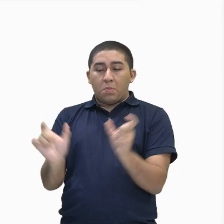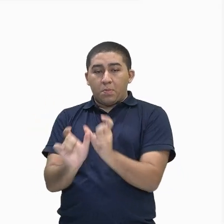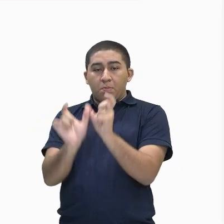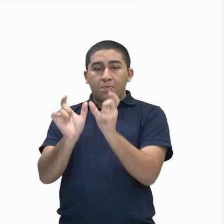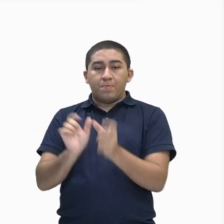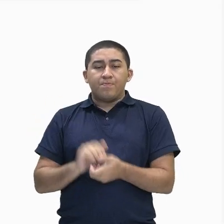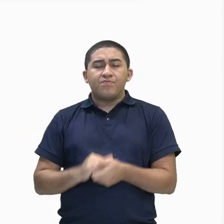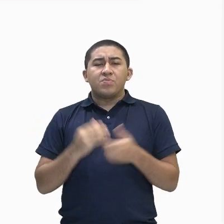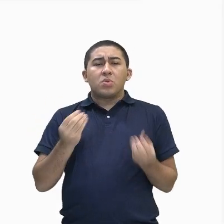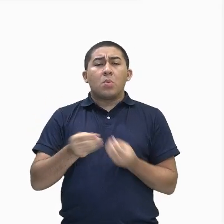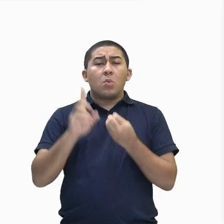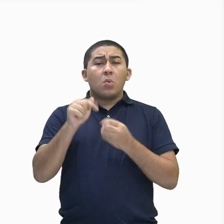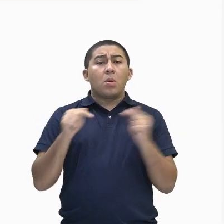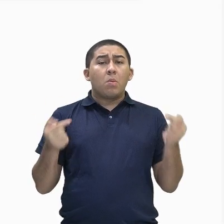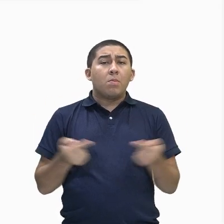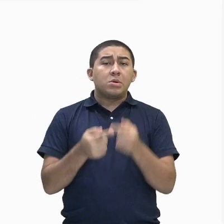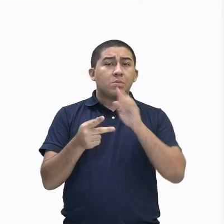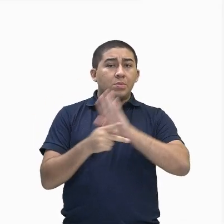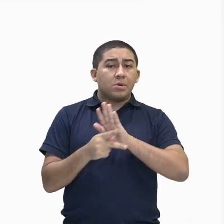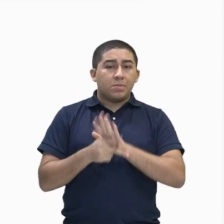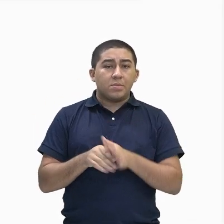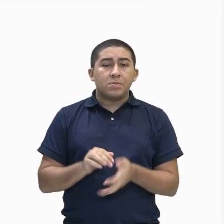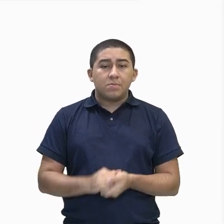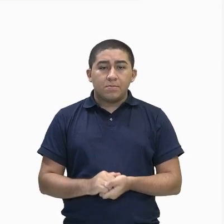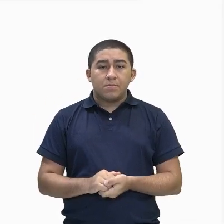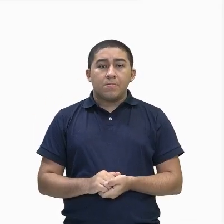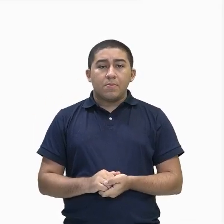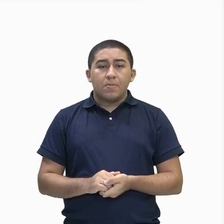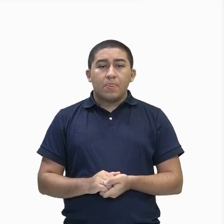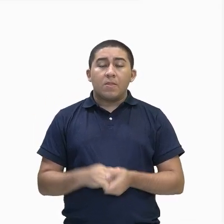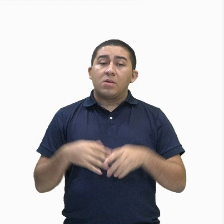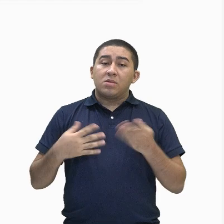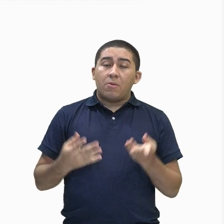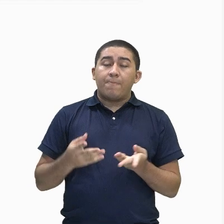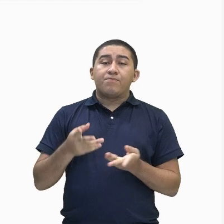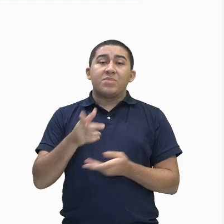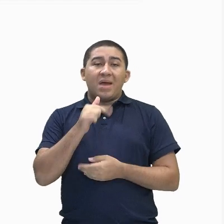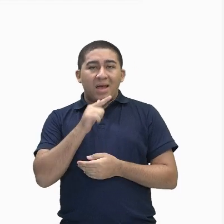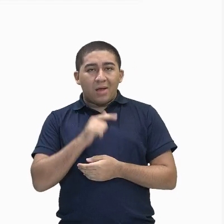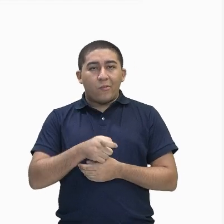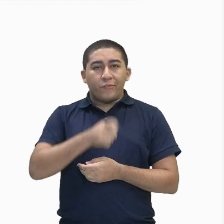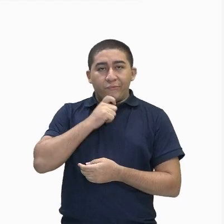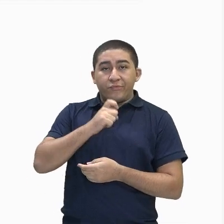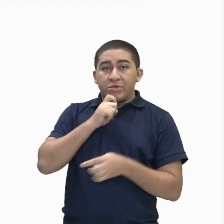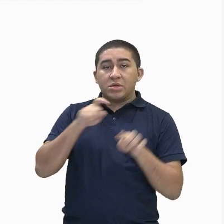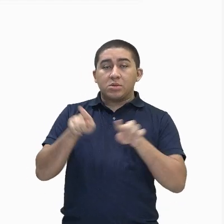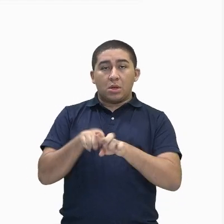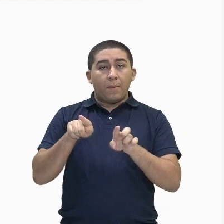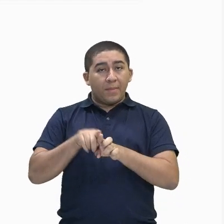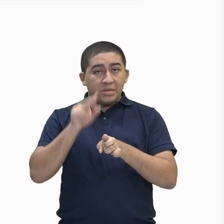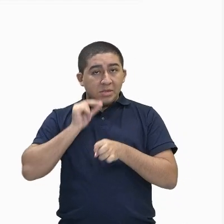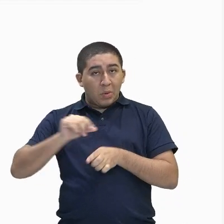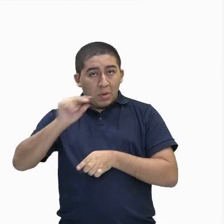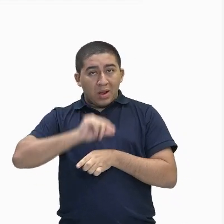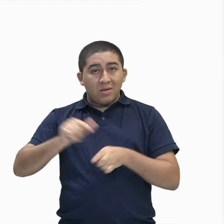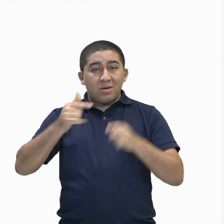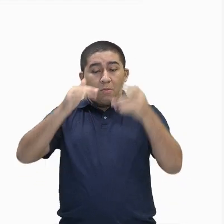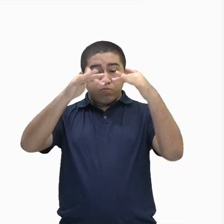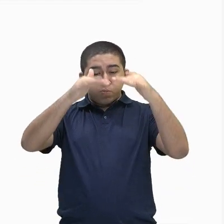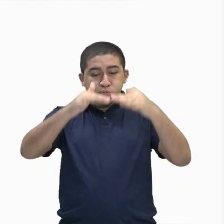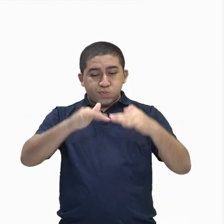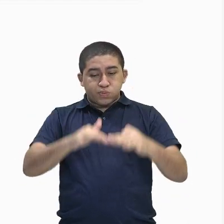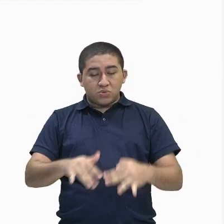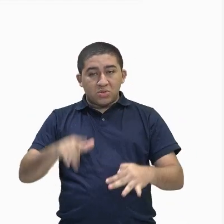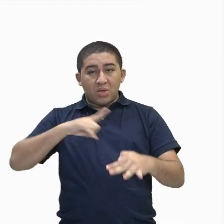funcionam essas correntes termoalinas? Então, quando a água fria e salgada afunda, ela se desloca para as regiões de